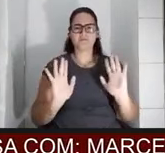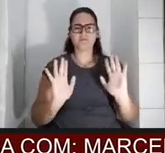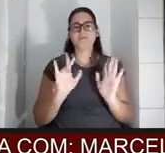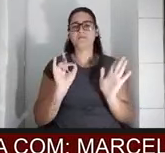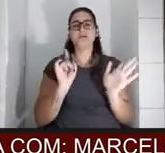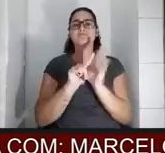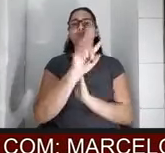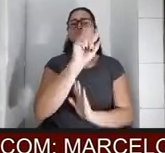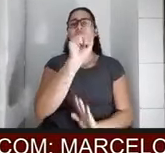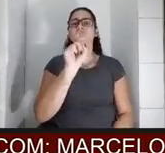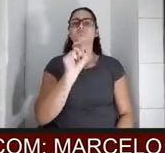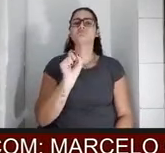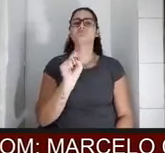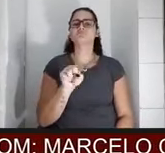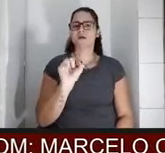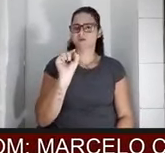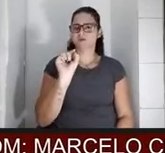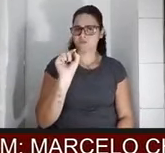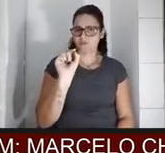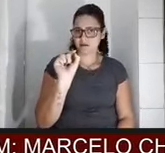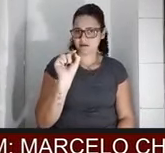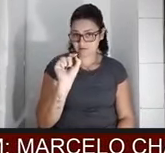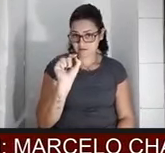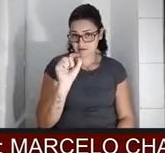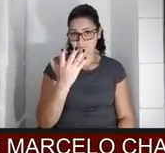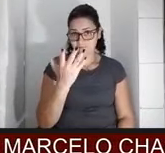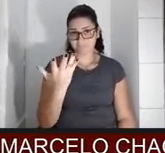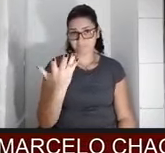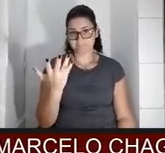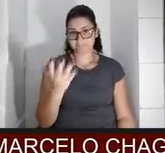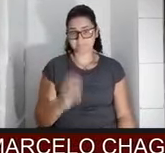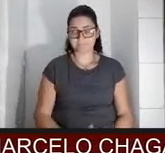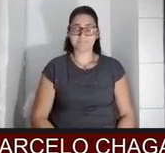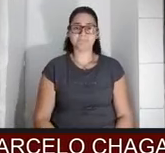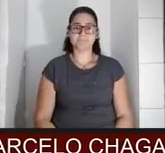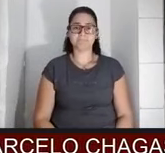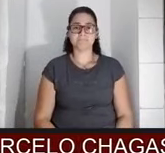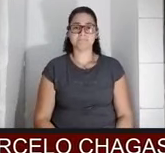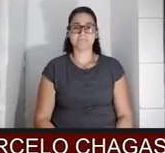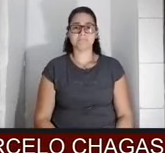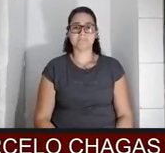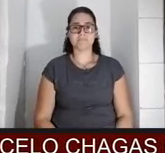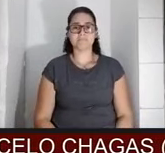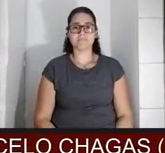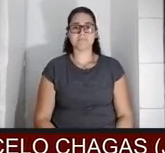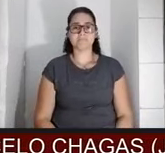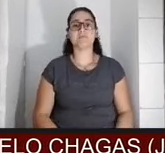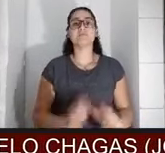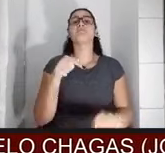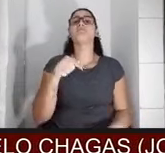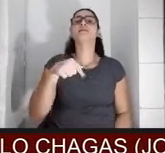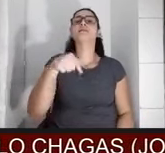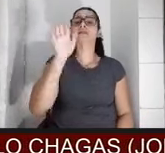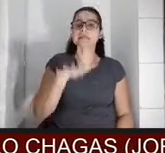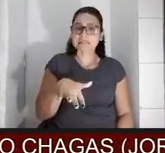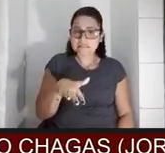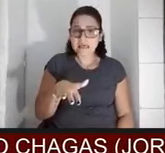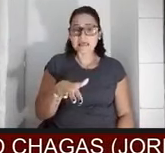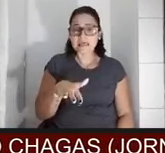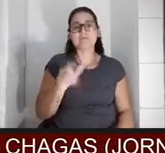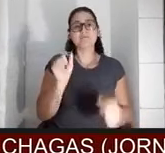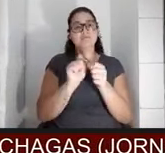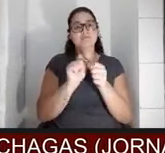fica é o seguinte: Quem é que está fazendo